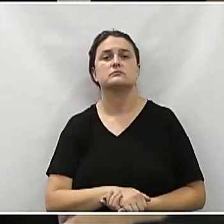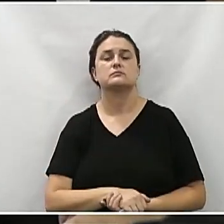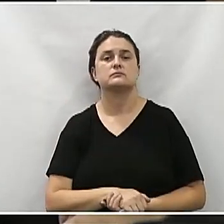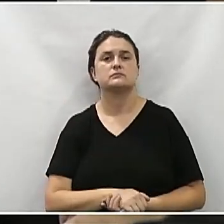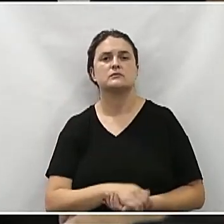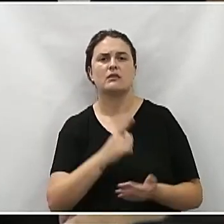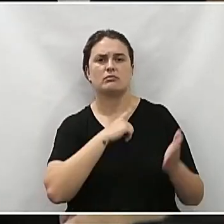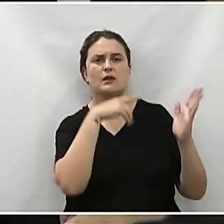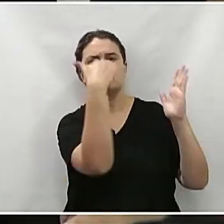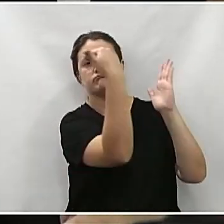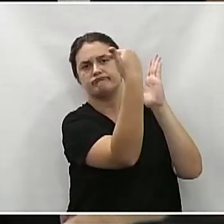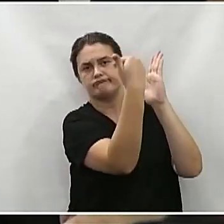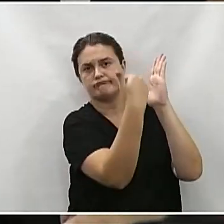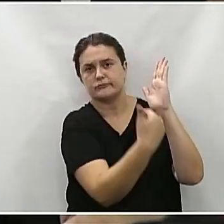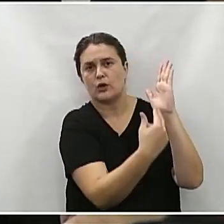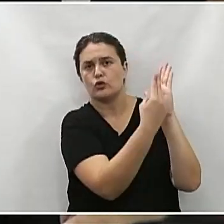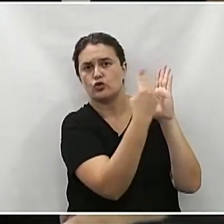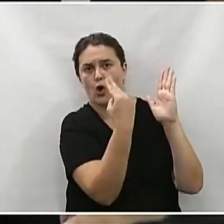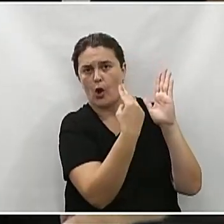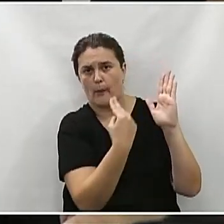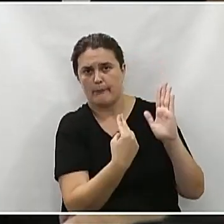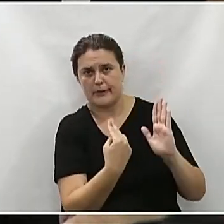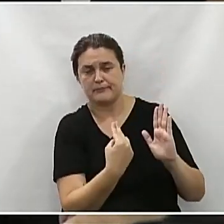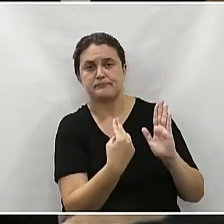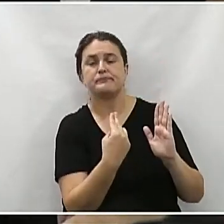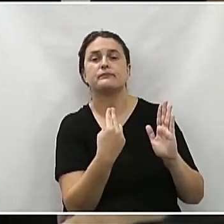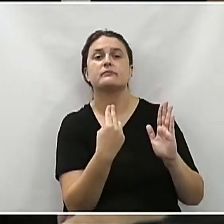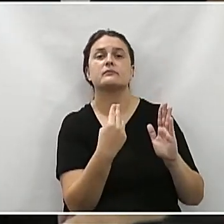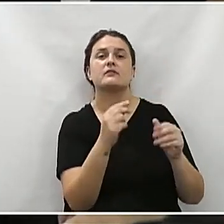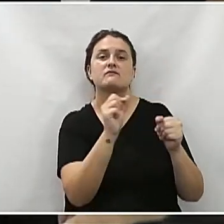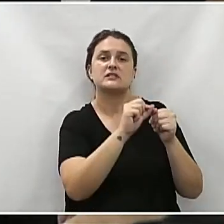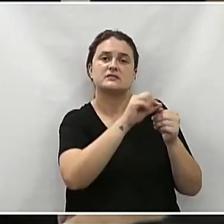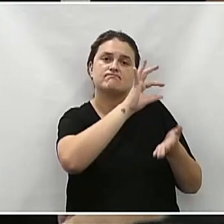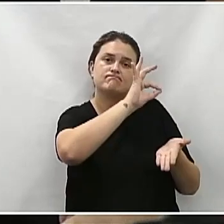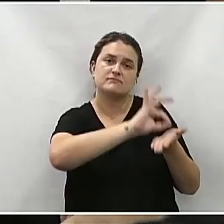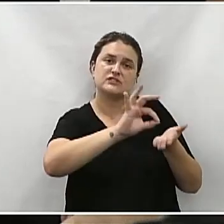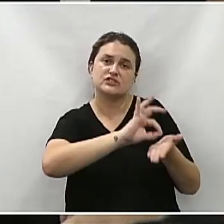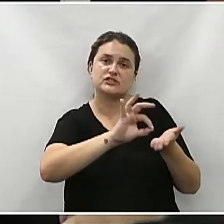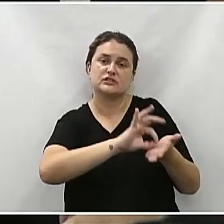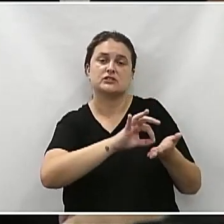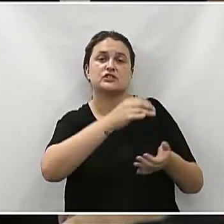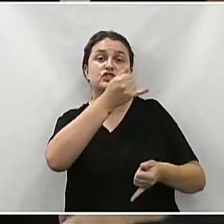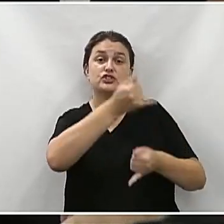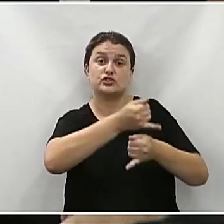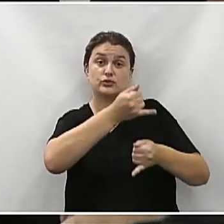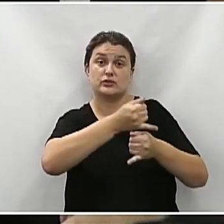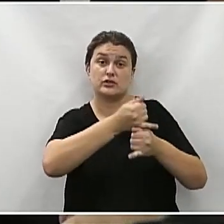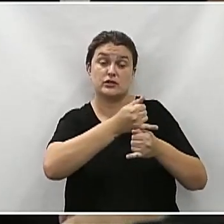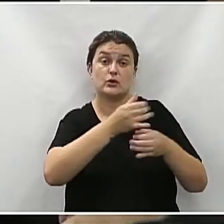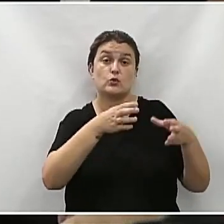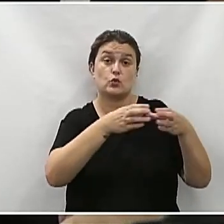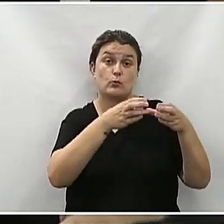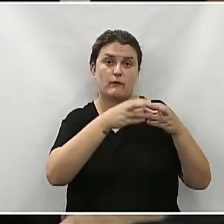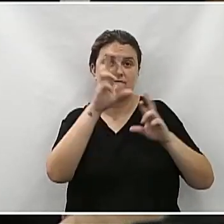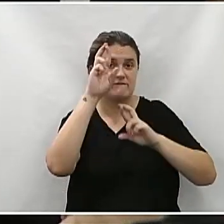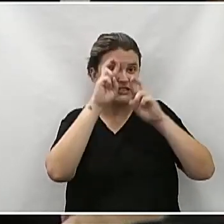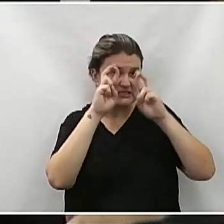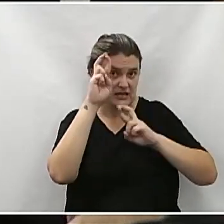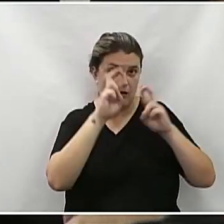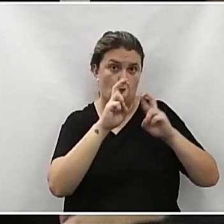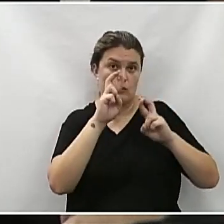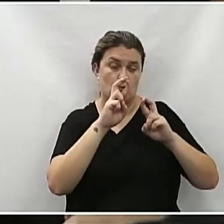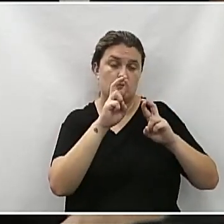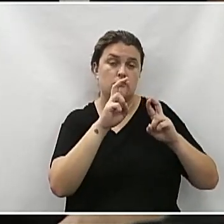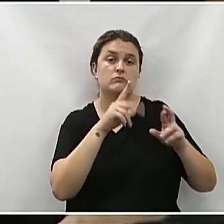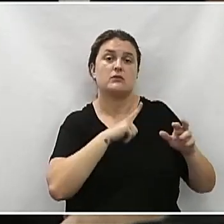abaixo citadas para inscrição de chapa para a diretoria do conselho fiscal conforme o estatuto